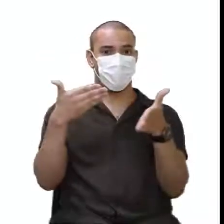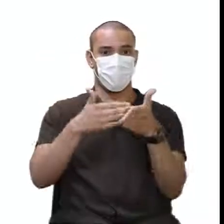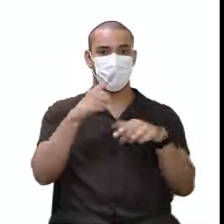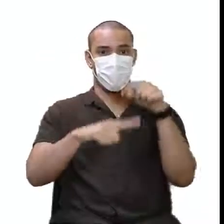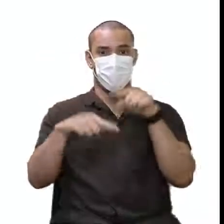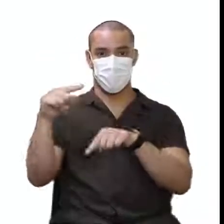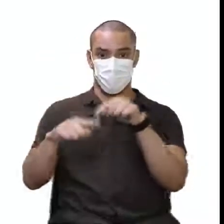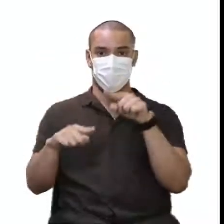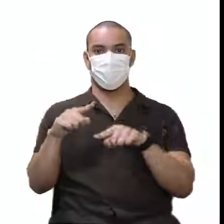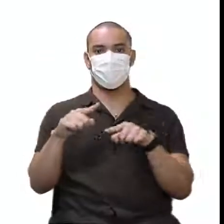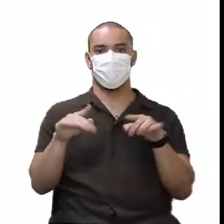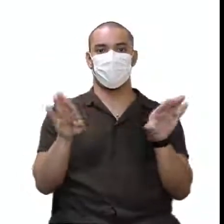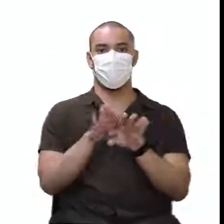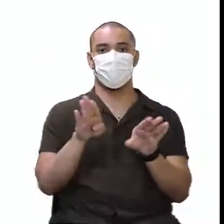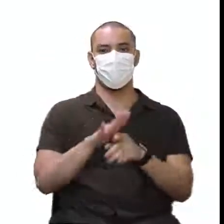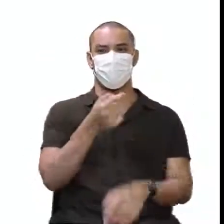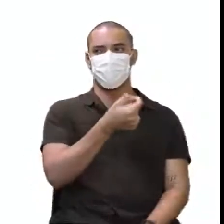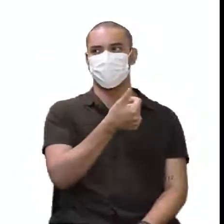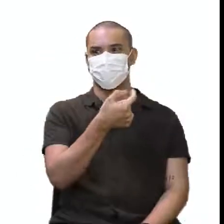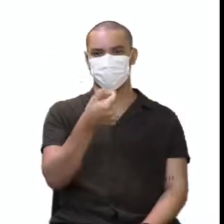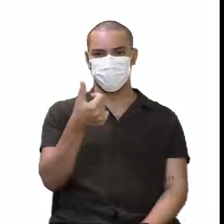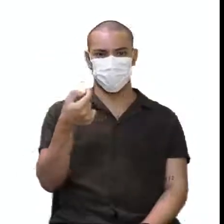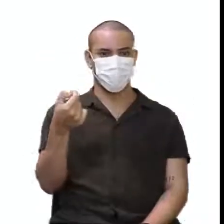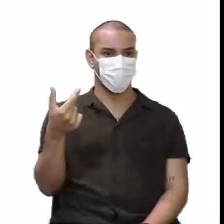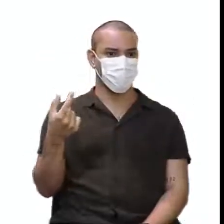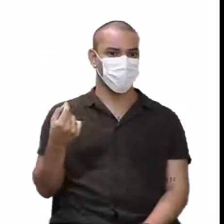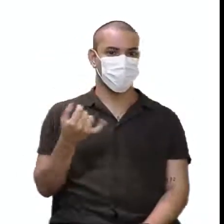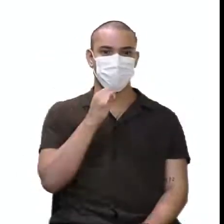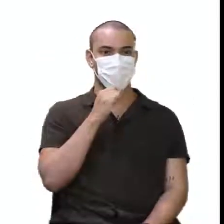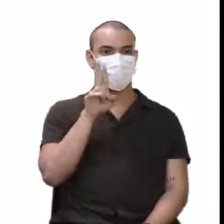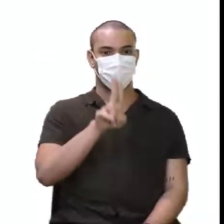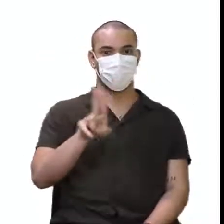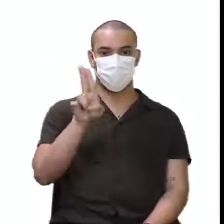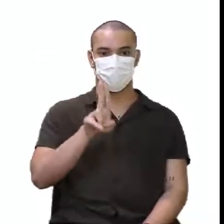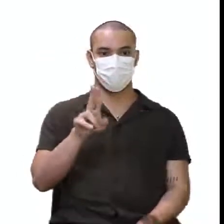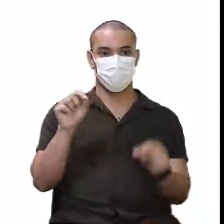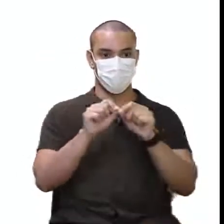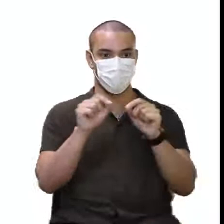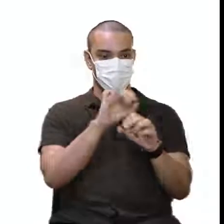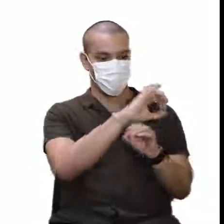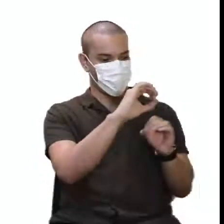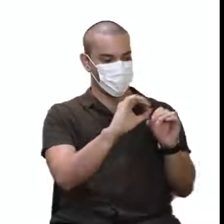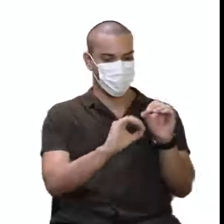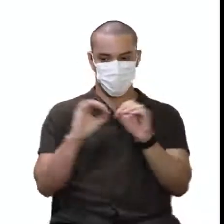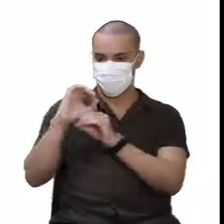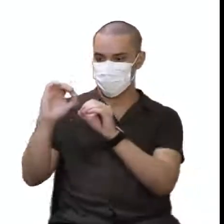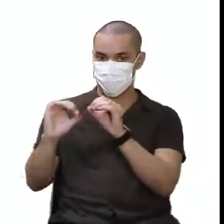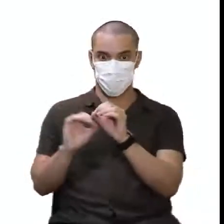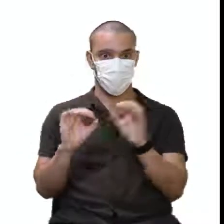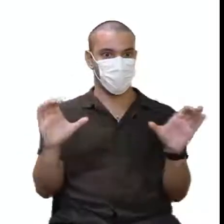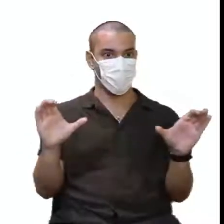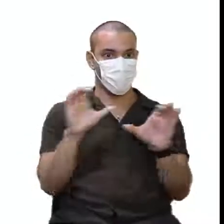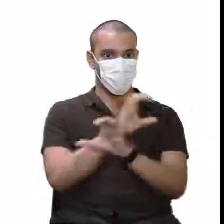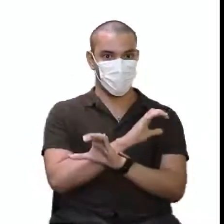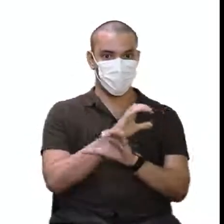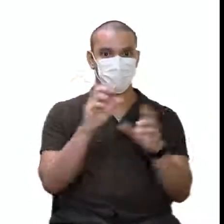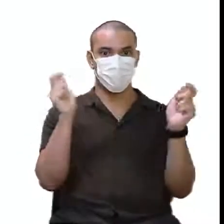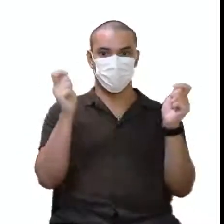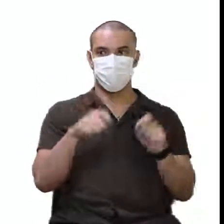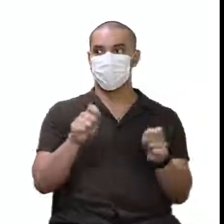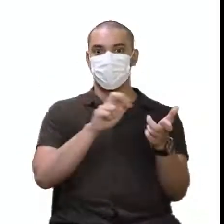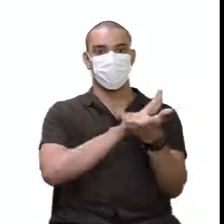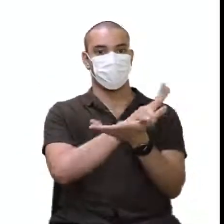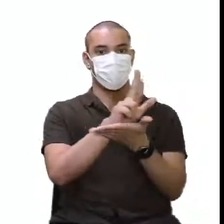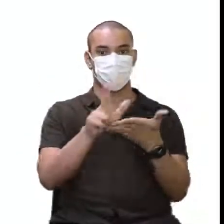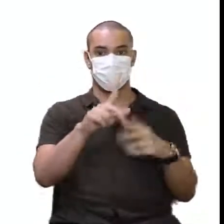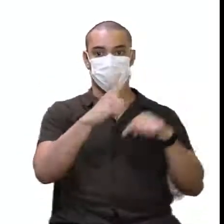material, né? Pouco adequado, como os cruzamentos complexos envolvendo várias espécies